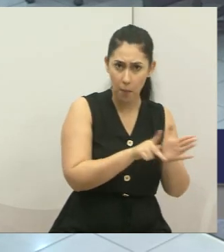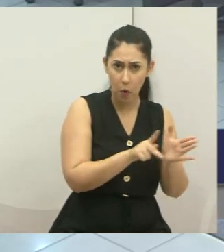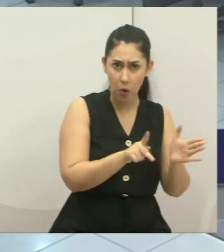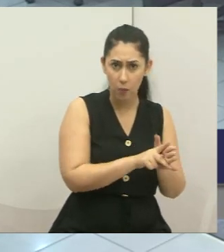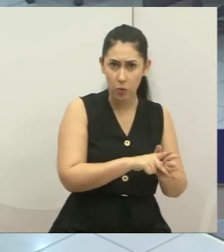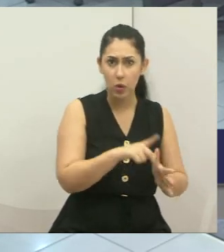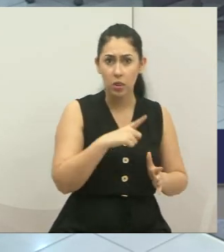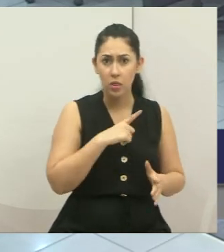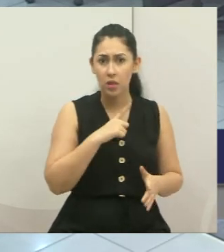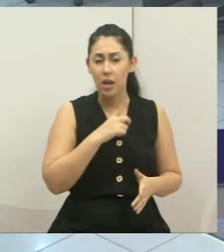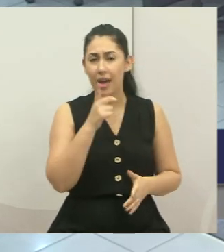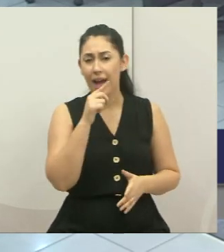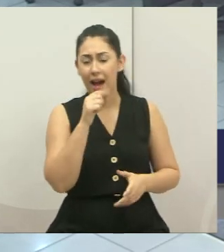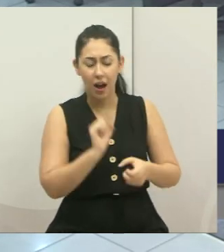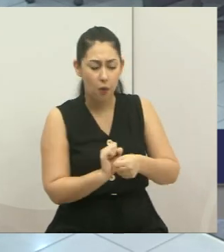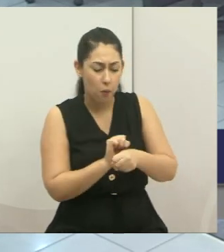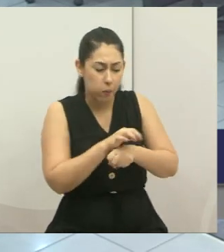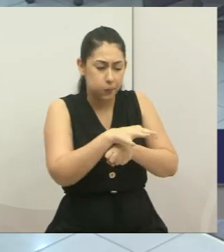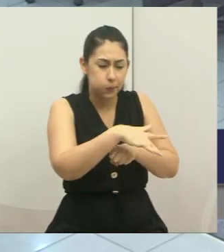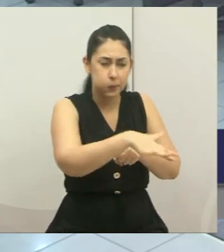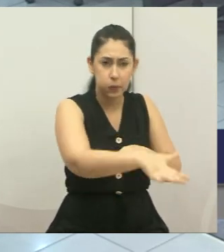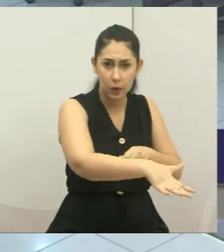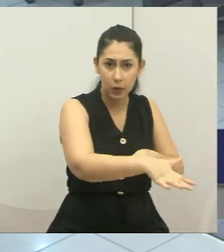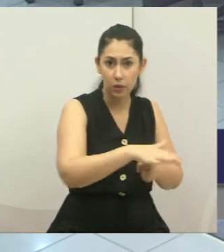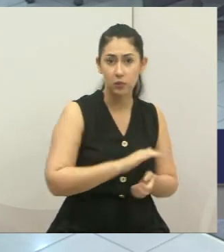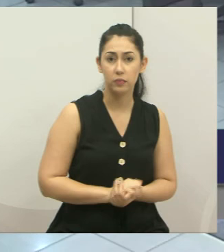Nascentes, que ocorre em Nazaré Paulista?